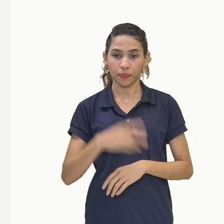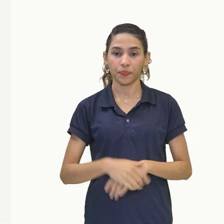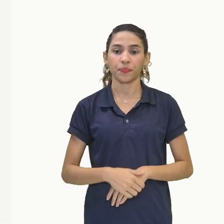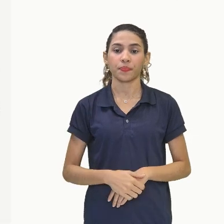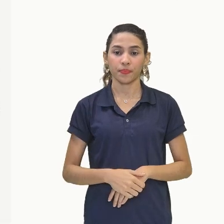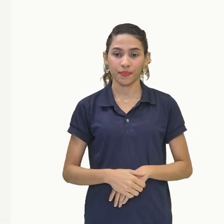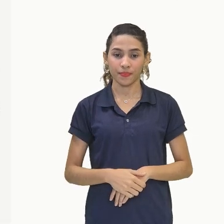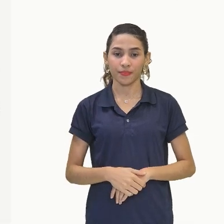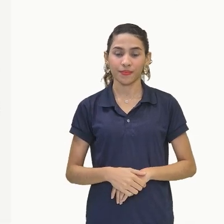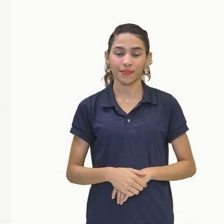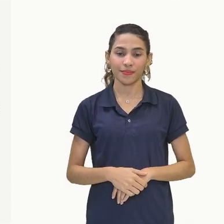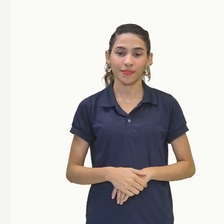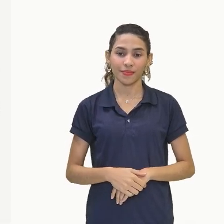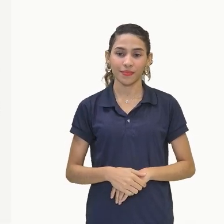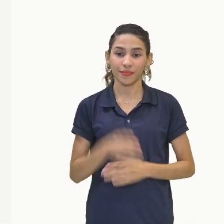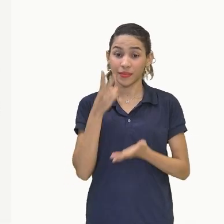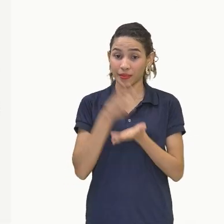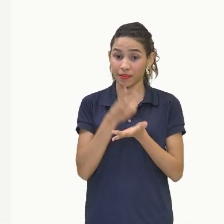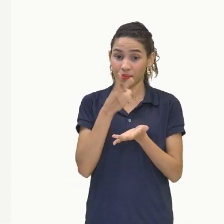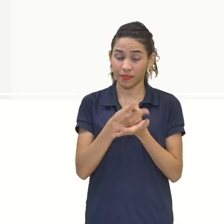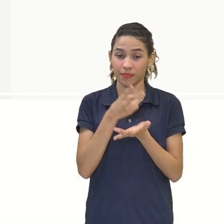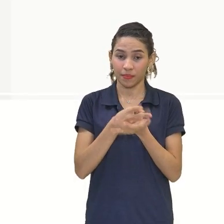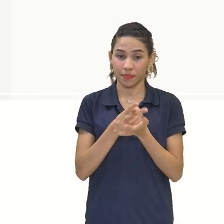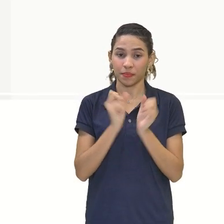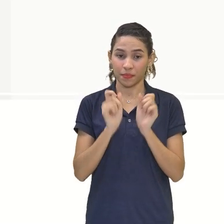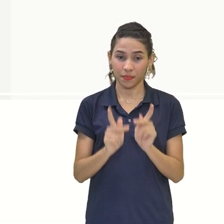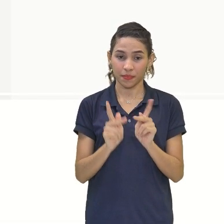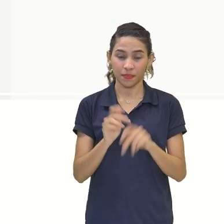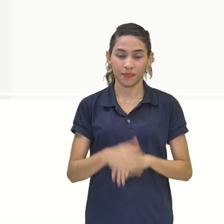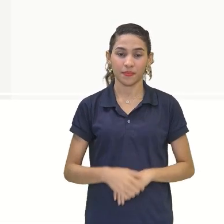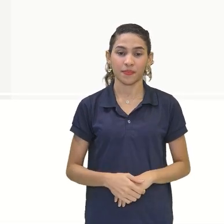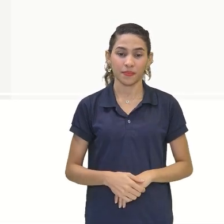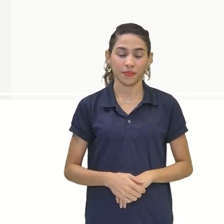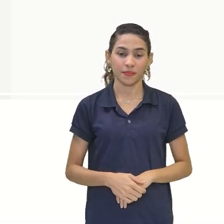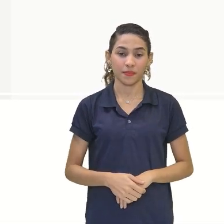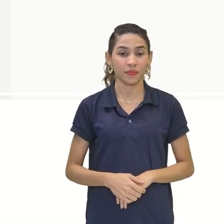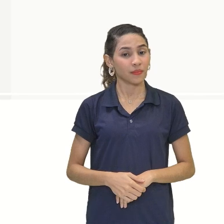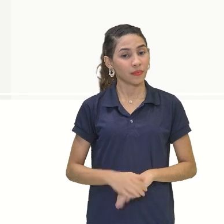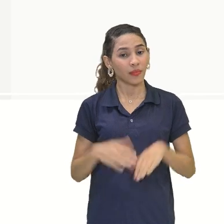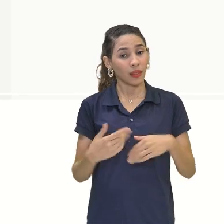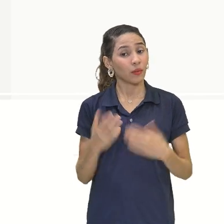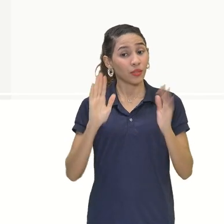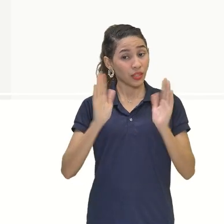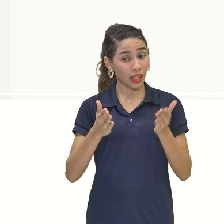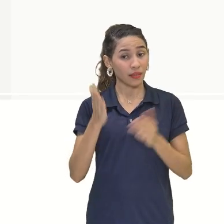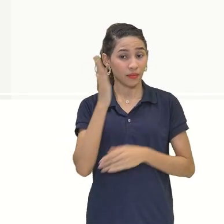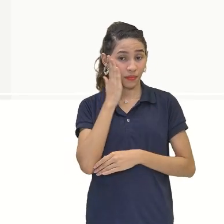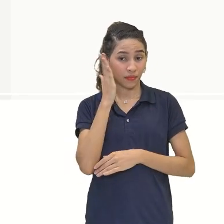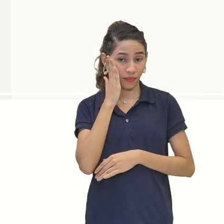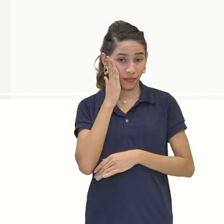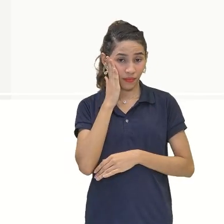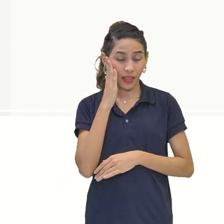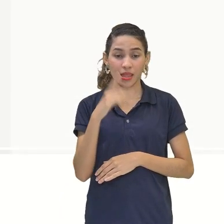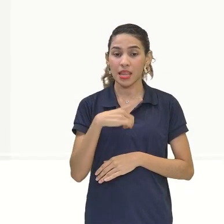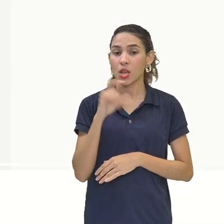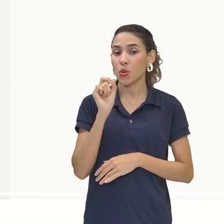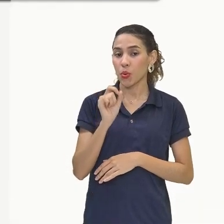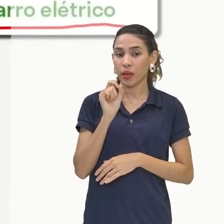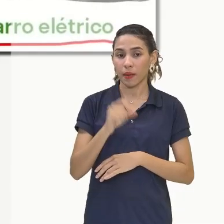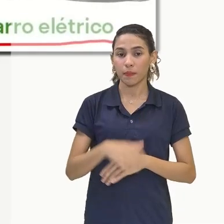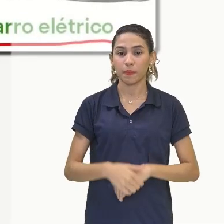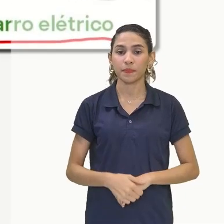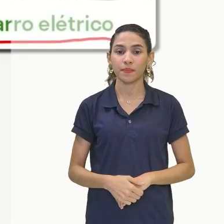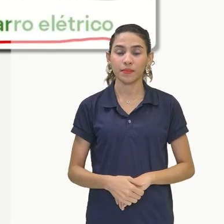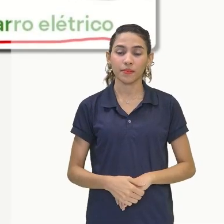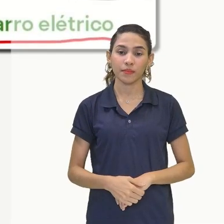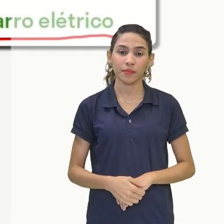quilowatt-hora, tá? Sempre nós vamos ter aqui. E tendo, né, essa ideia, você tem aqui, ó, essa